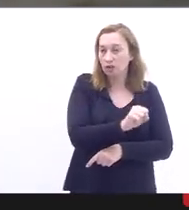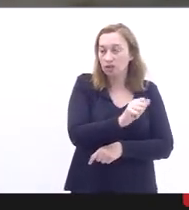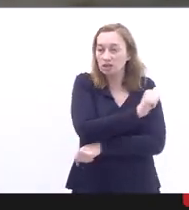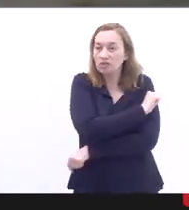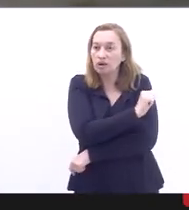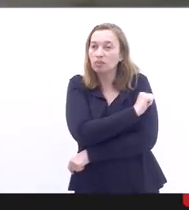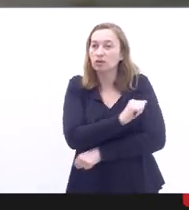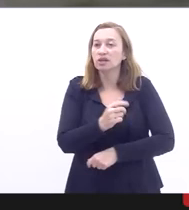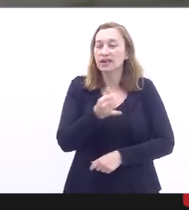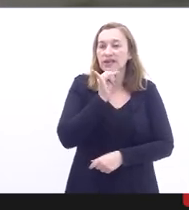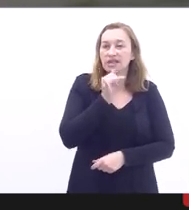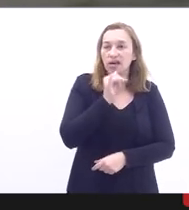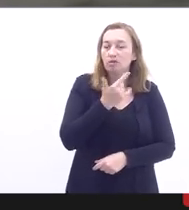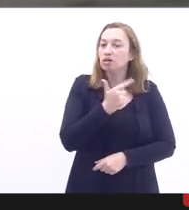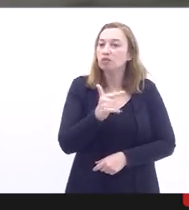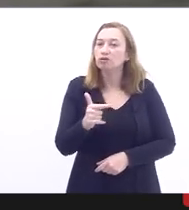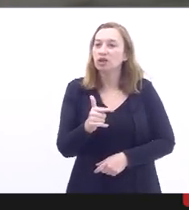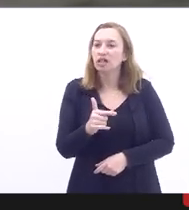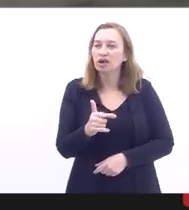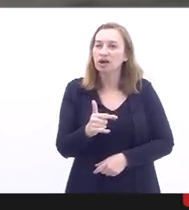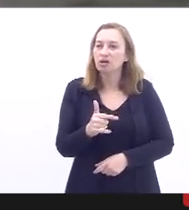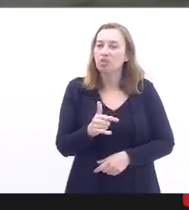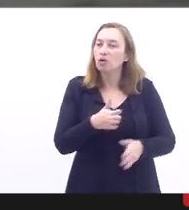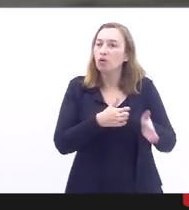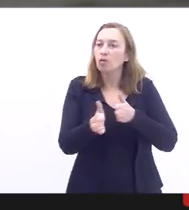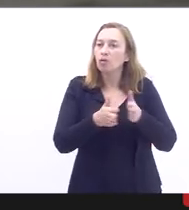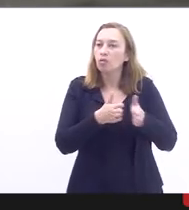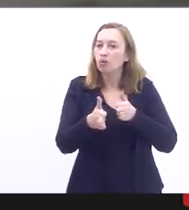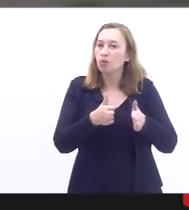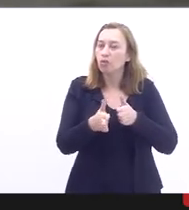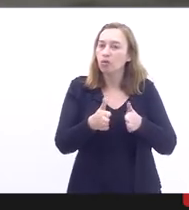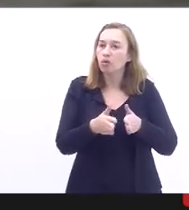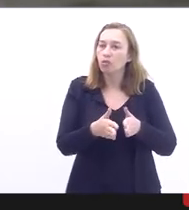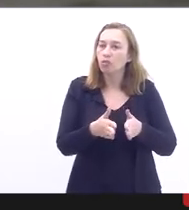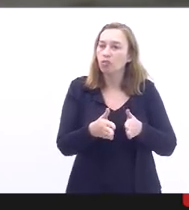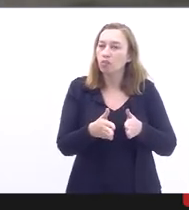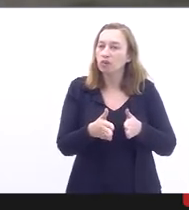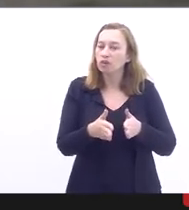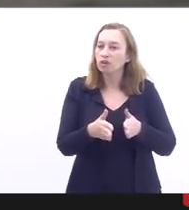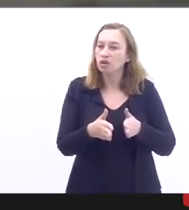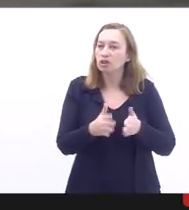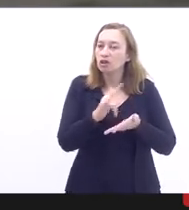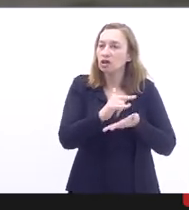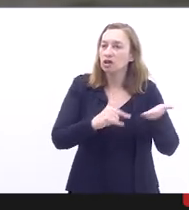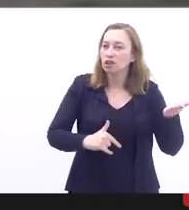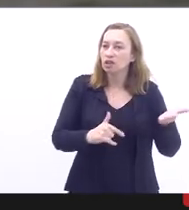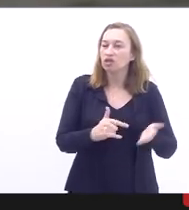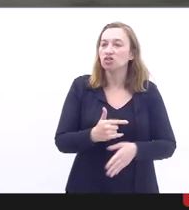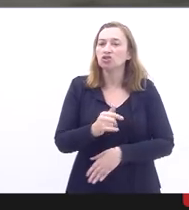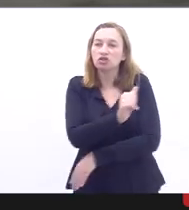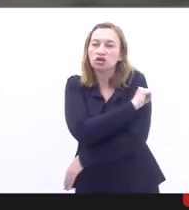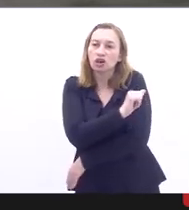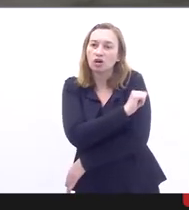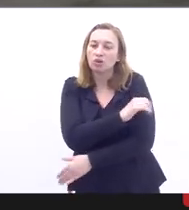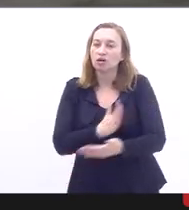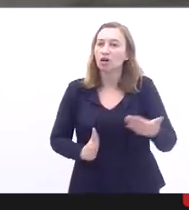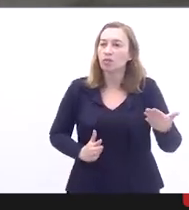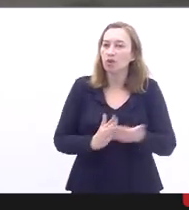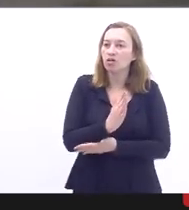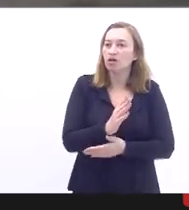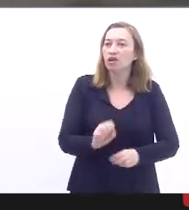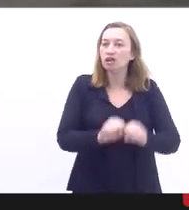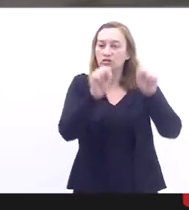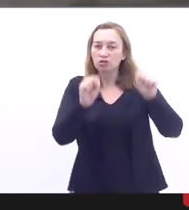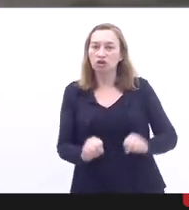contratação por exemplo não tem sequer o acesso a publicização da lista de estudantes aprovados na